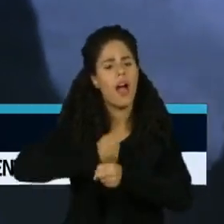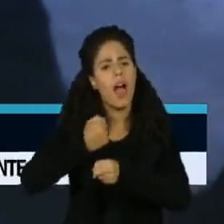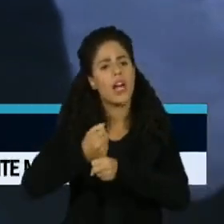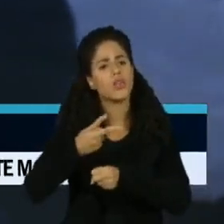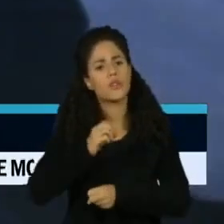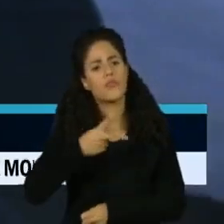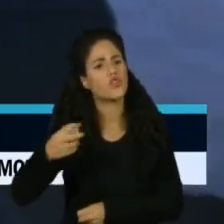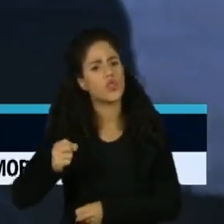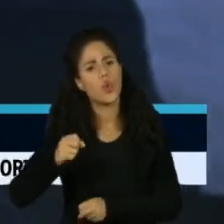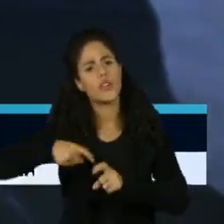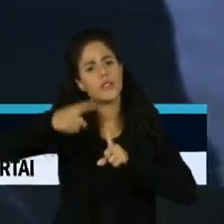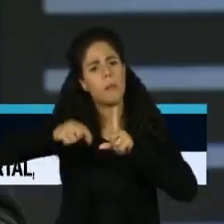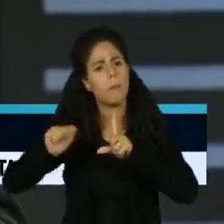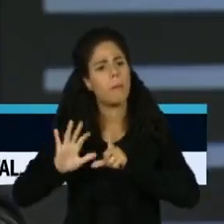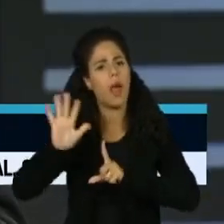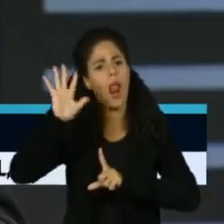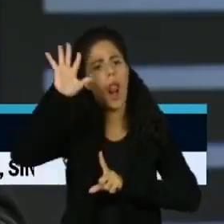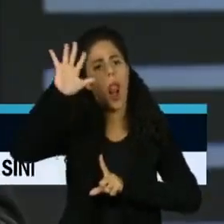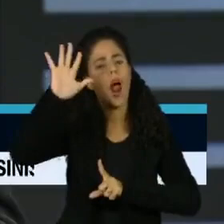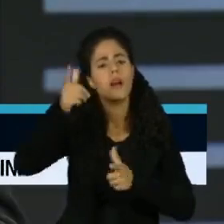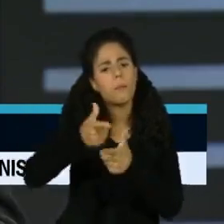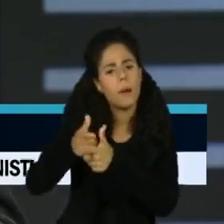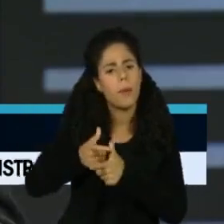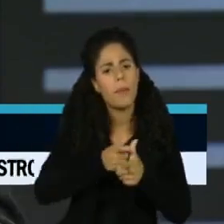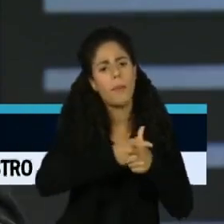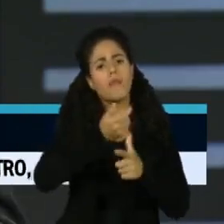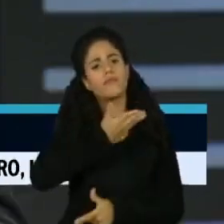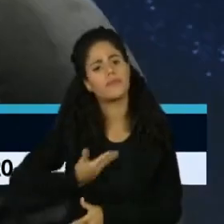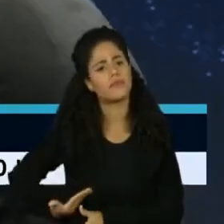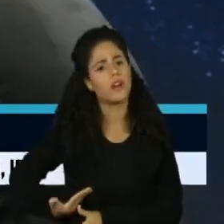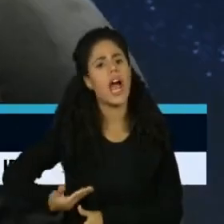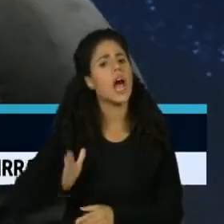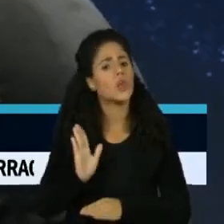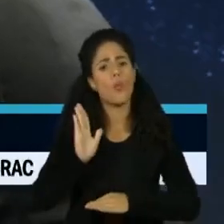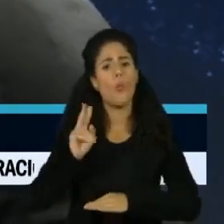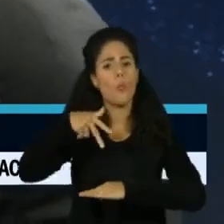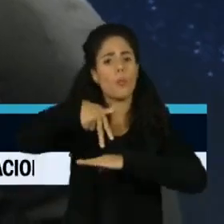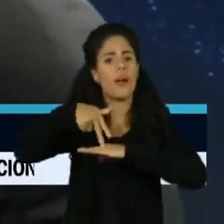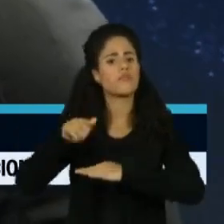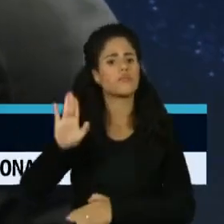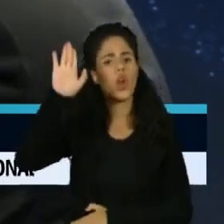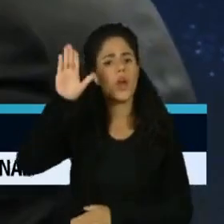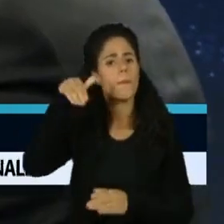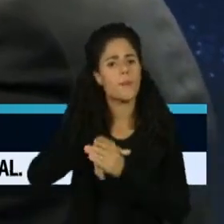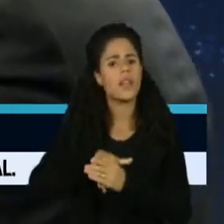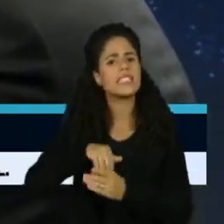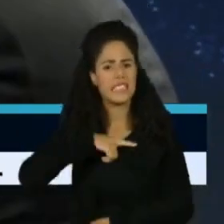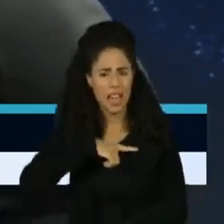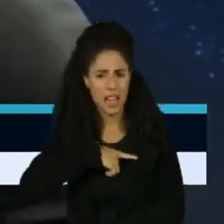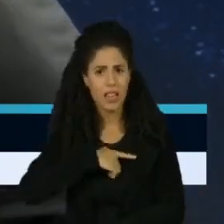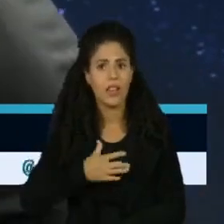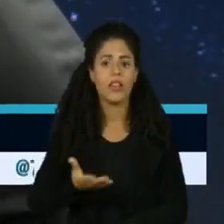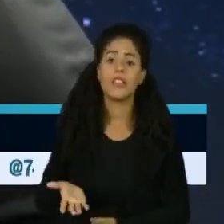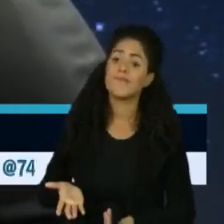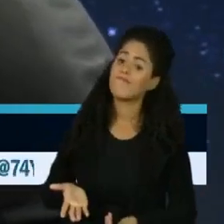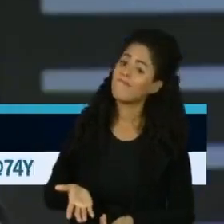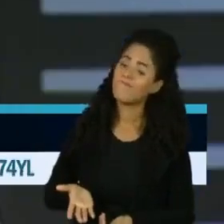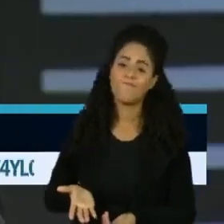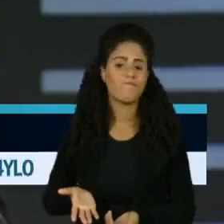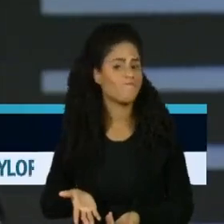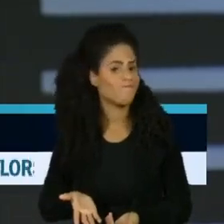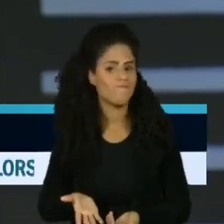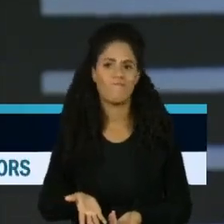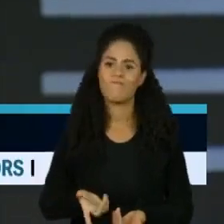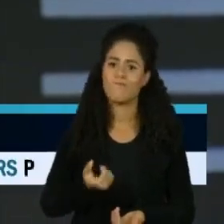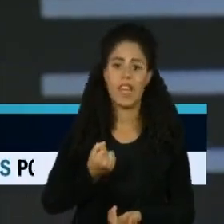com pressão nas contas públicas por causa do processo eleitoral ou está difícil? Ana, a gente está sendo pessimista demais aqui, mas não vai,